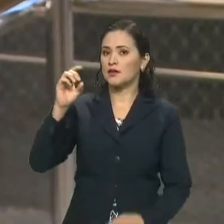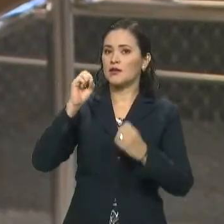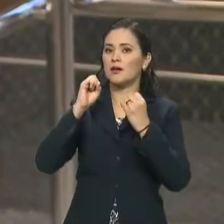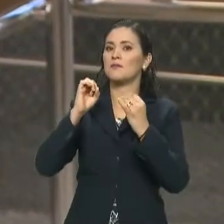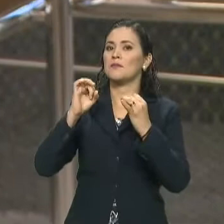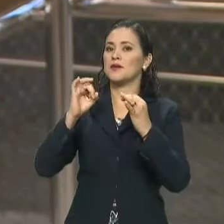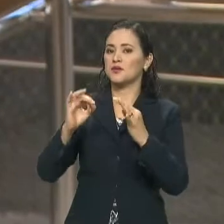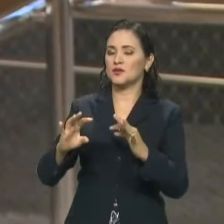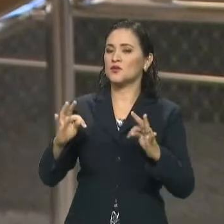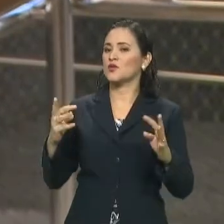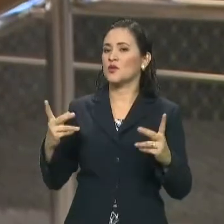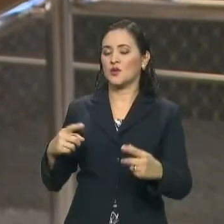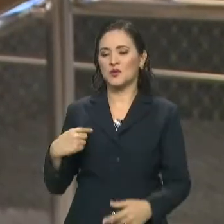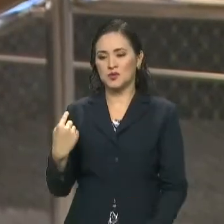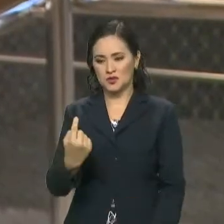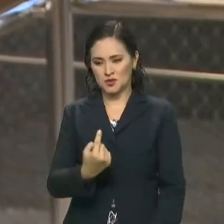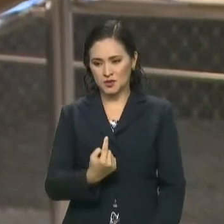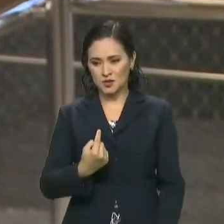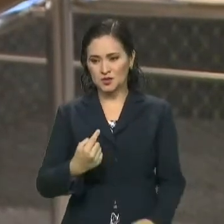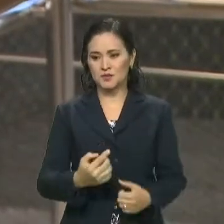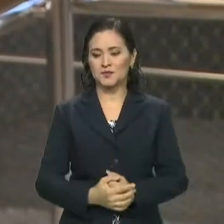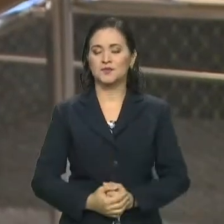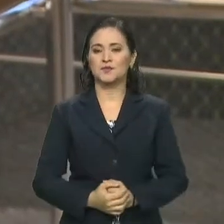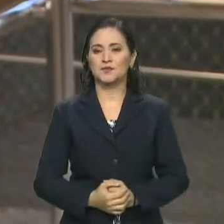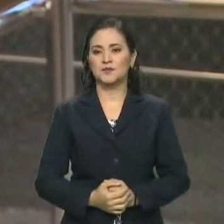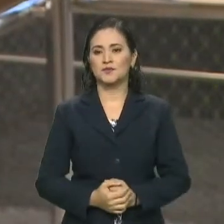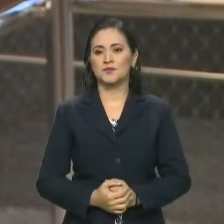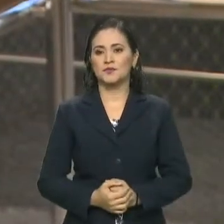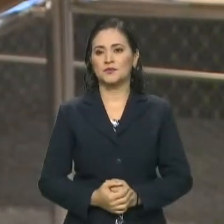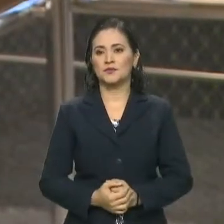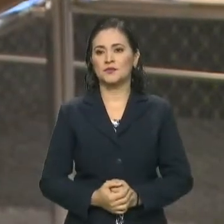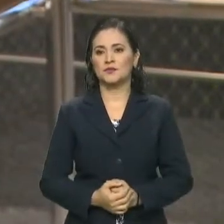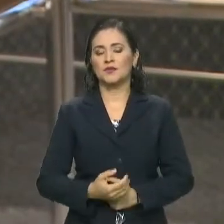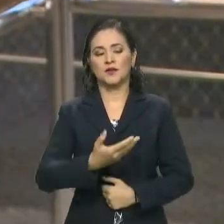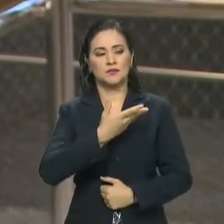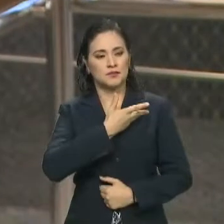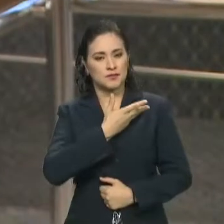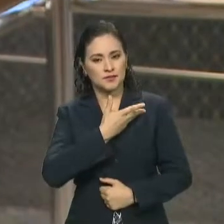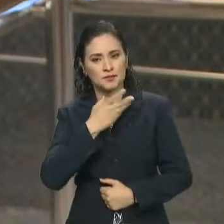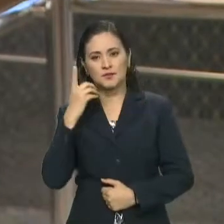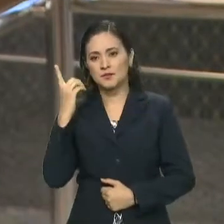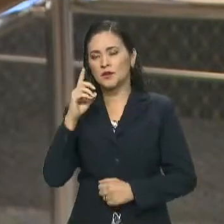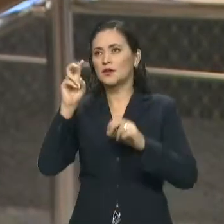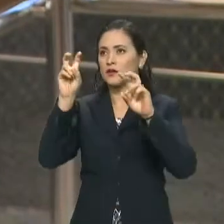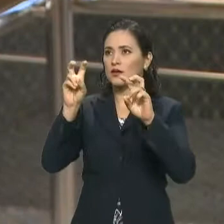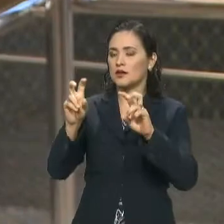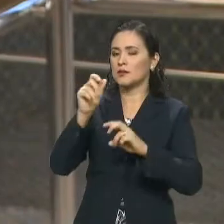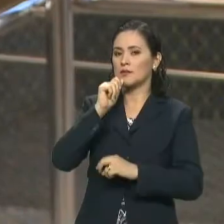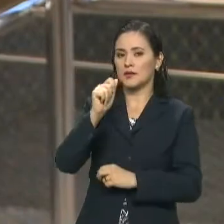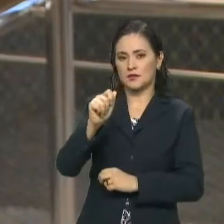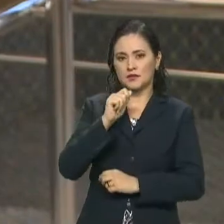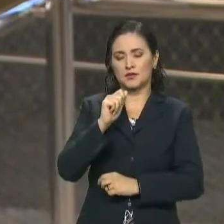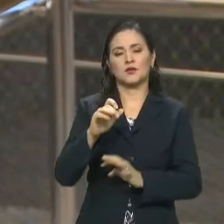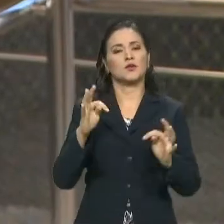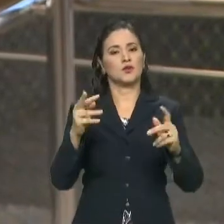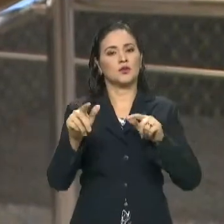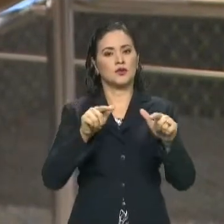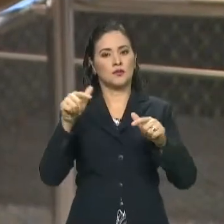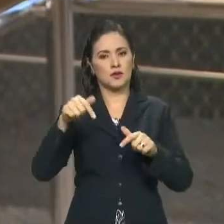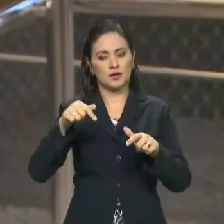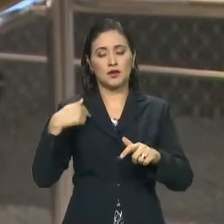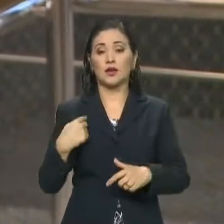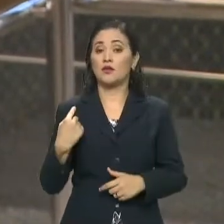Senhores, meus pares, galeria imprensa, senhores servidores, eu vim aqui, senhor presidente,